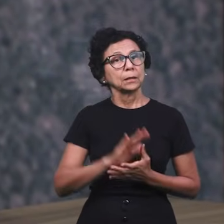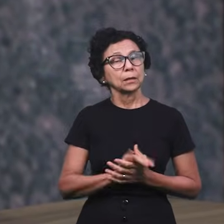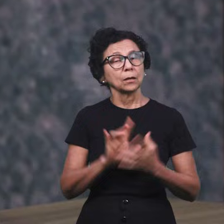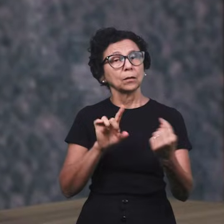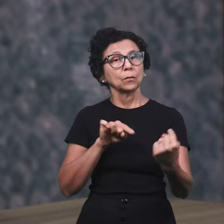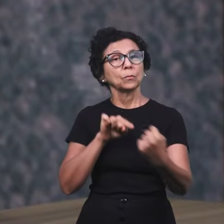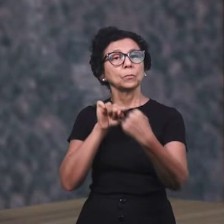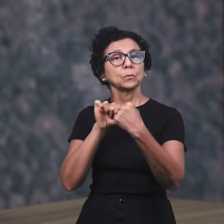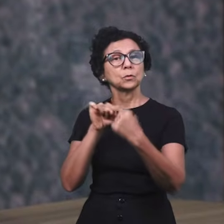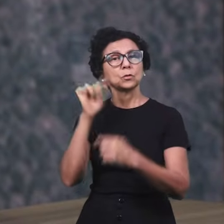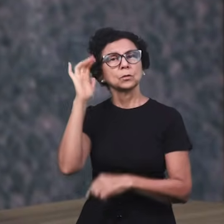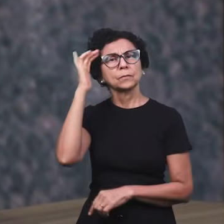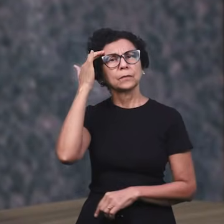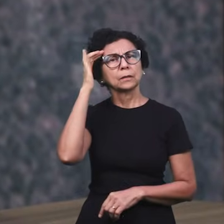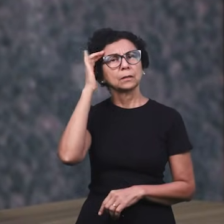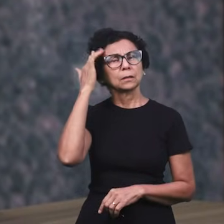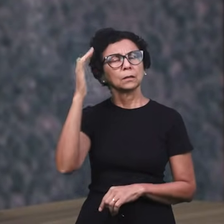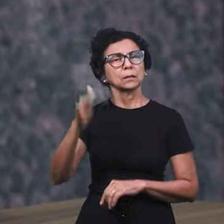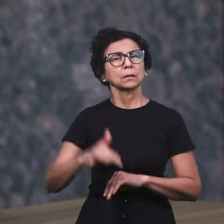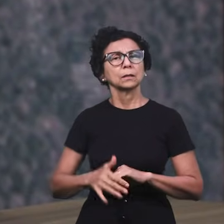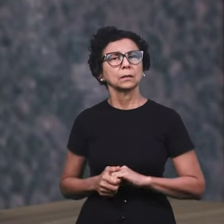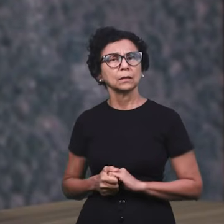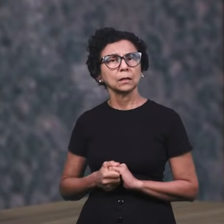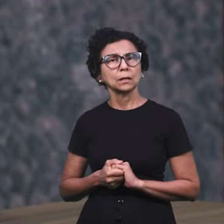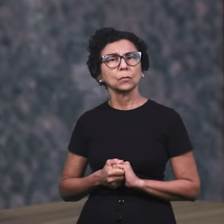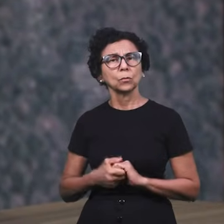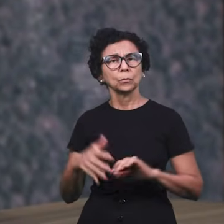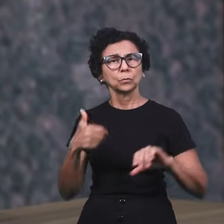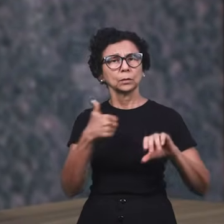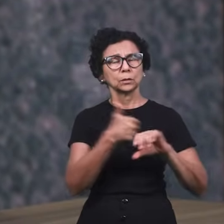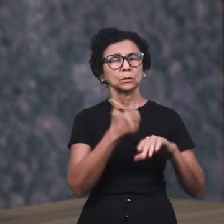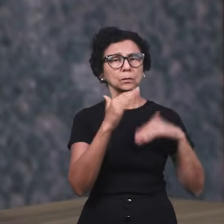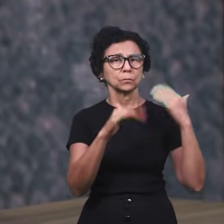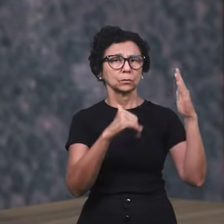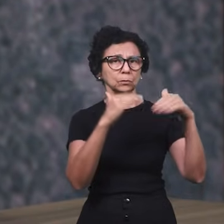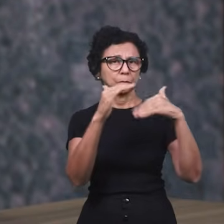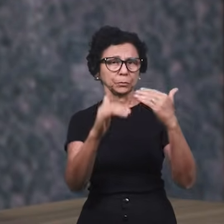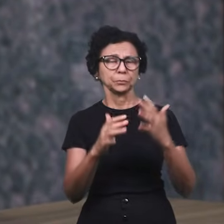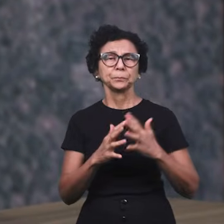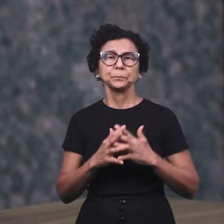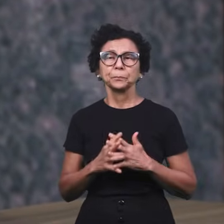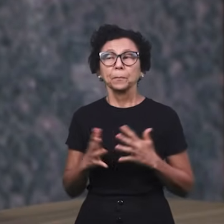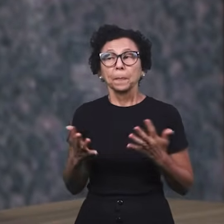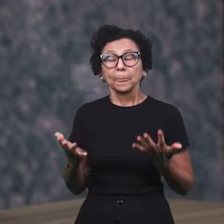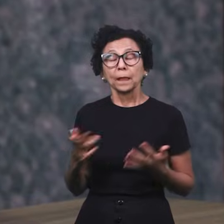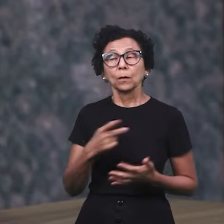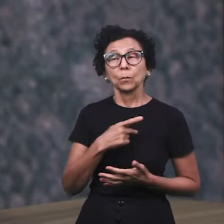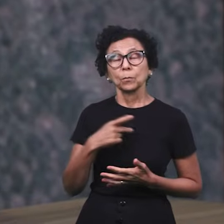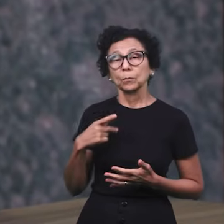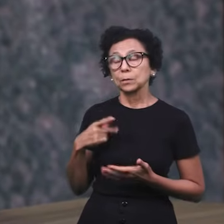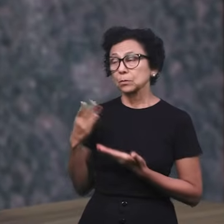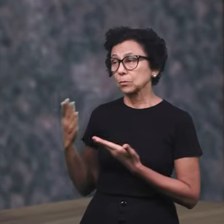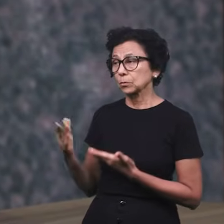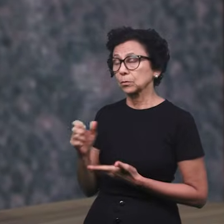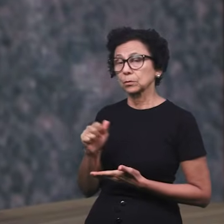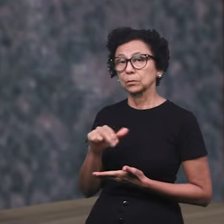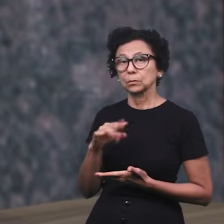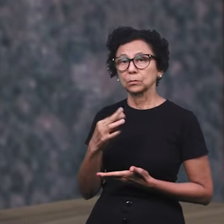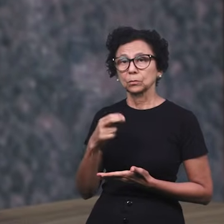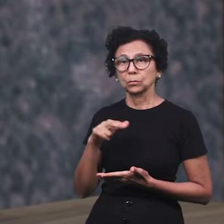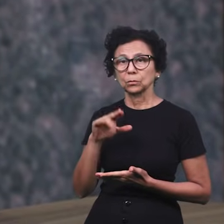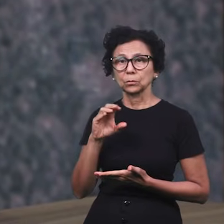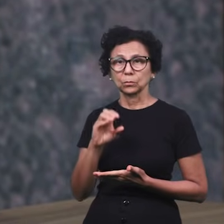a cidade de Constantinopla, que era a capital do Império Bizantino, foi tomada pelos turcos otomanos. Por que esse fato é